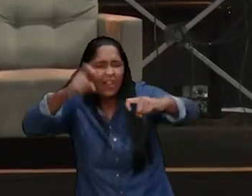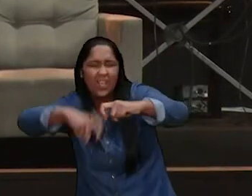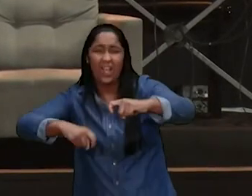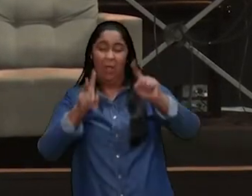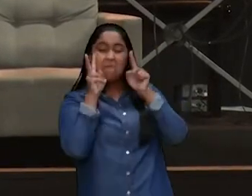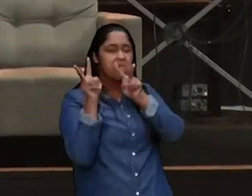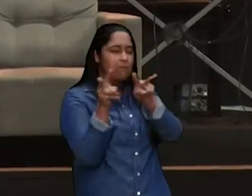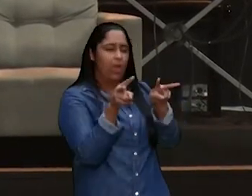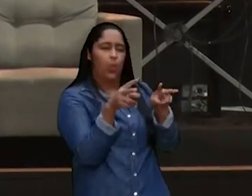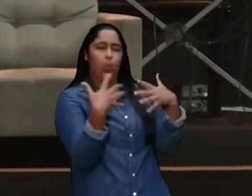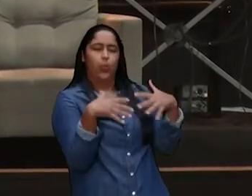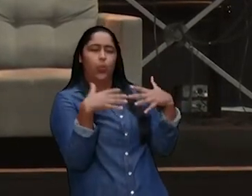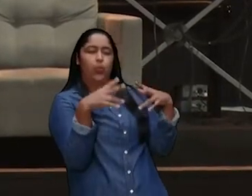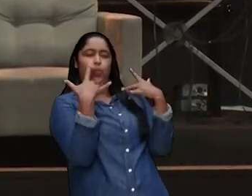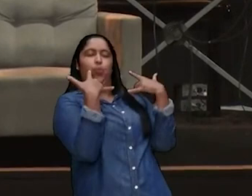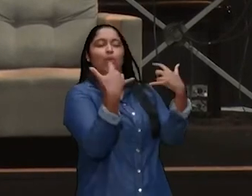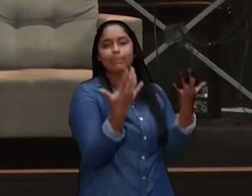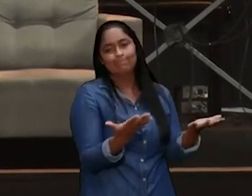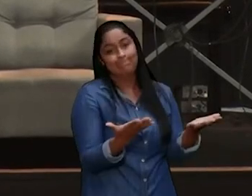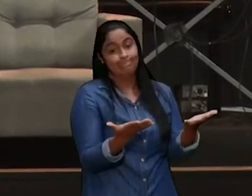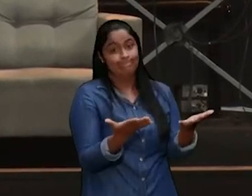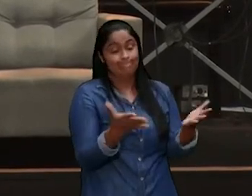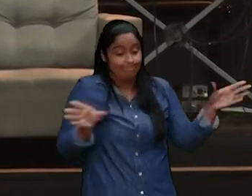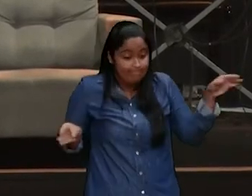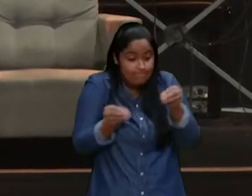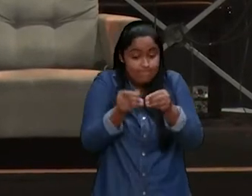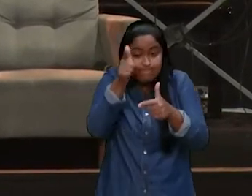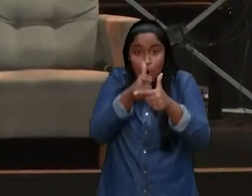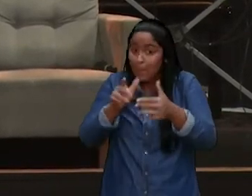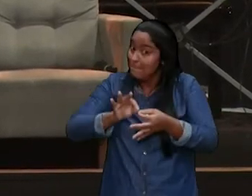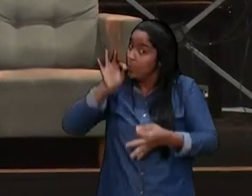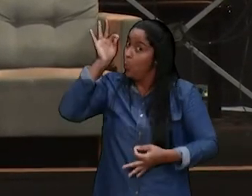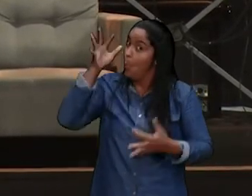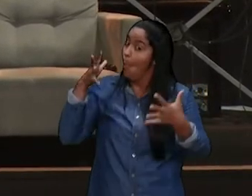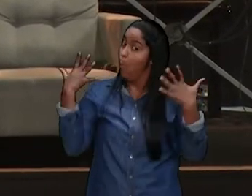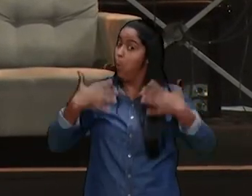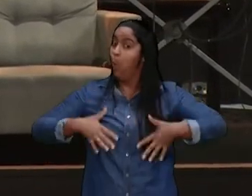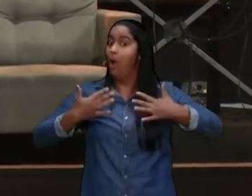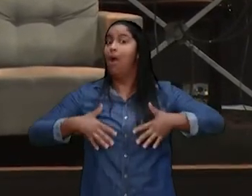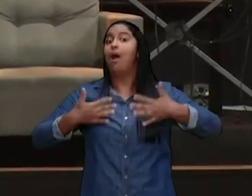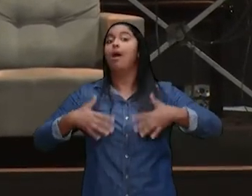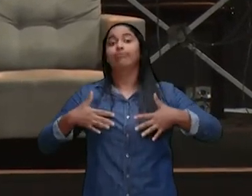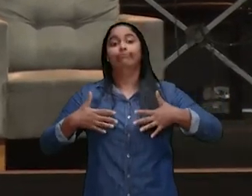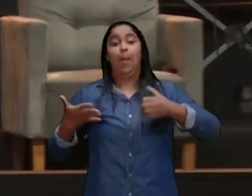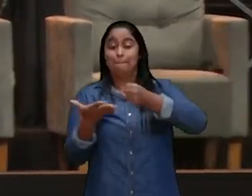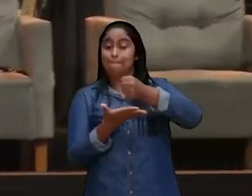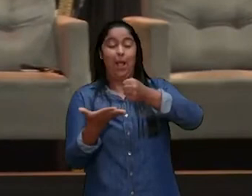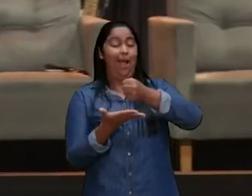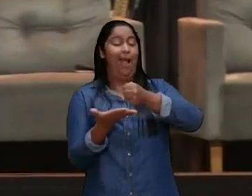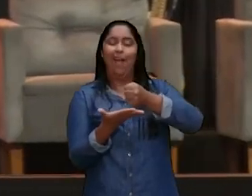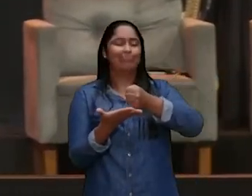um problema espiritual incrível é isso quebra valores e alicerces emocionais de forma